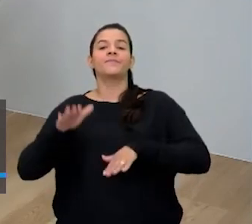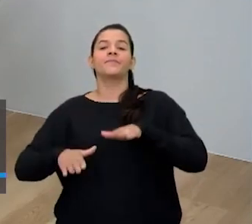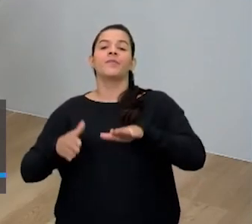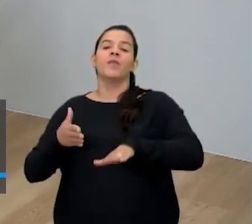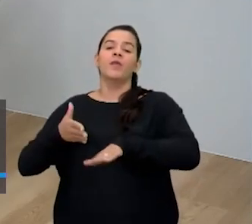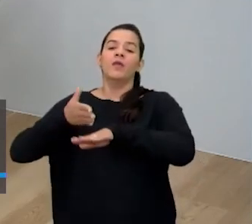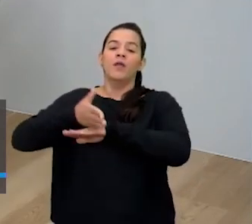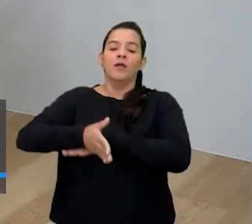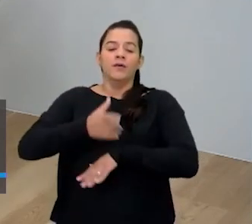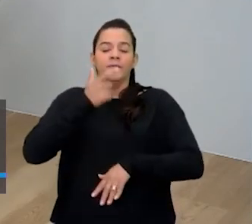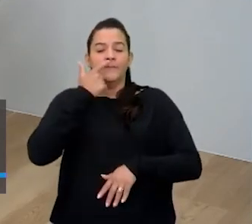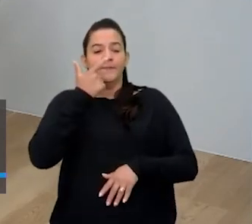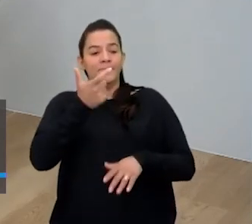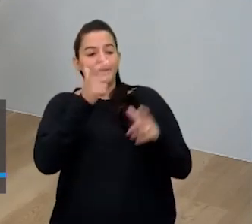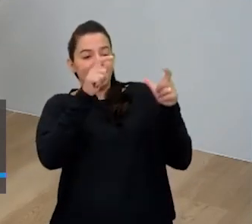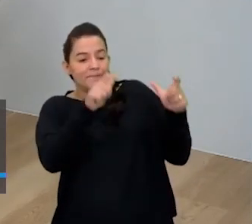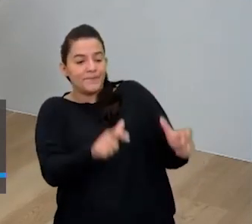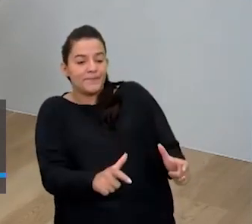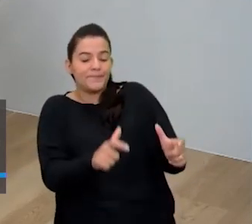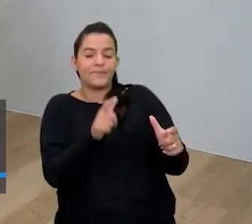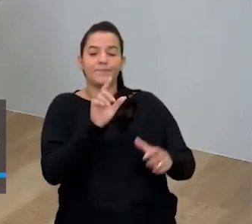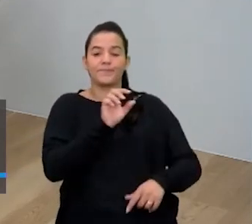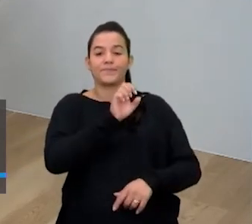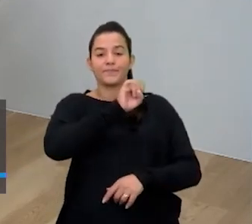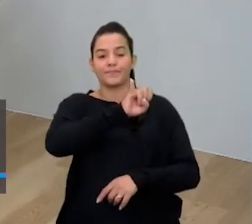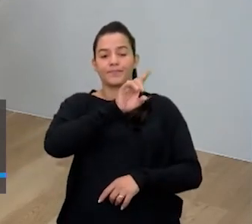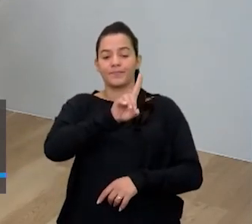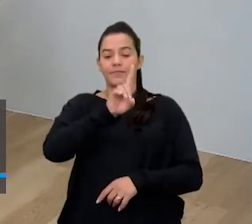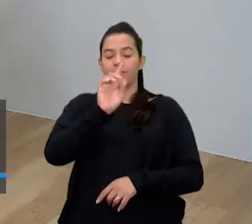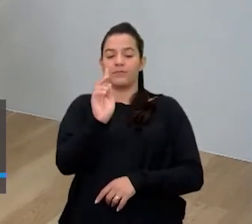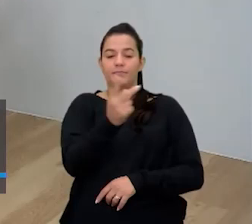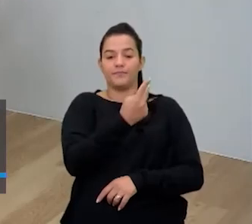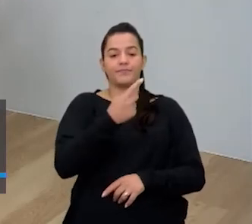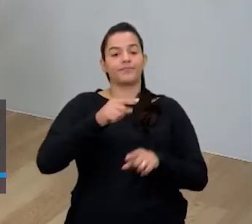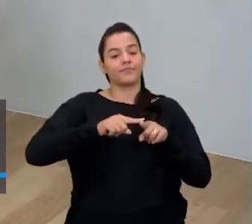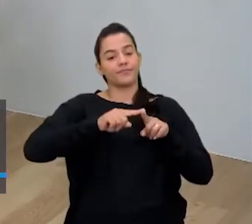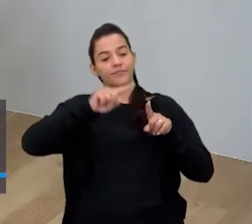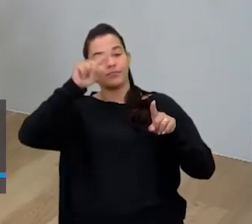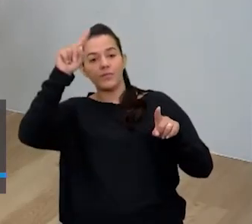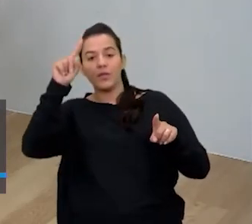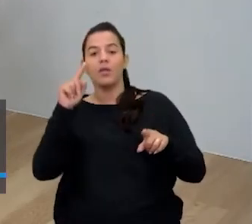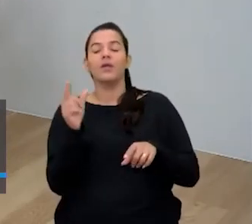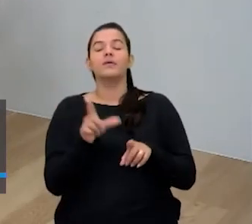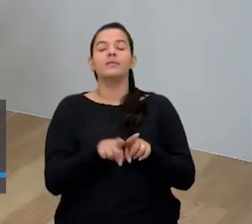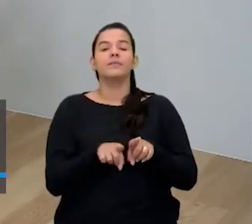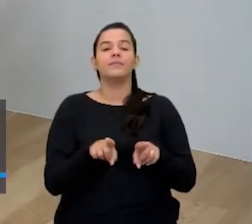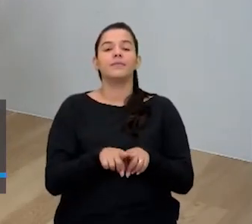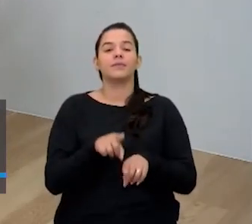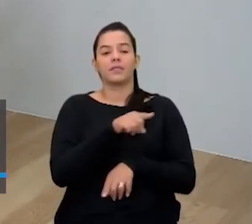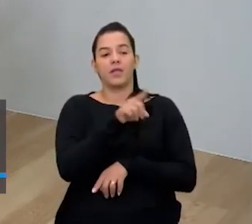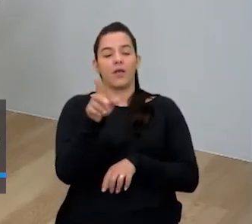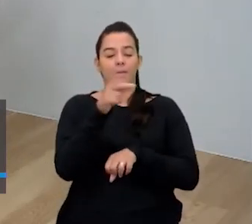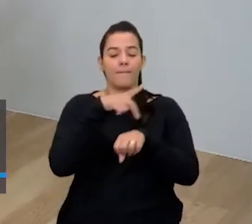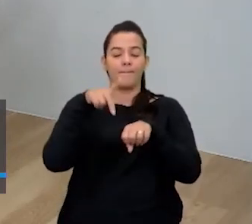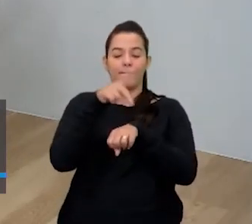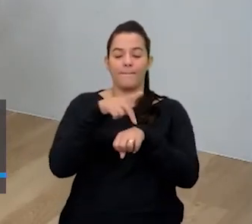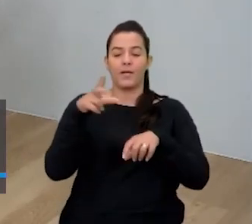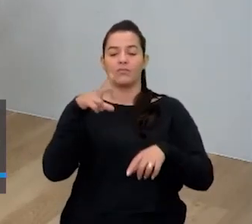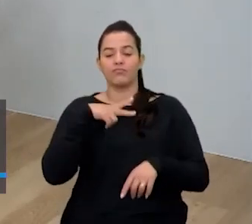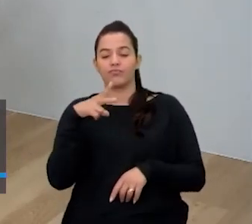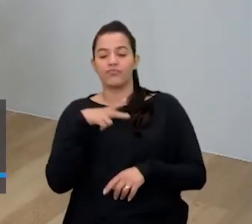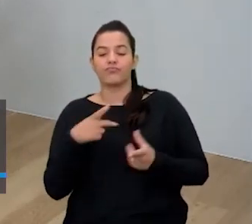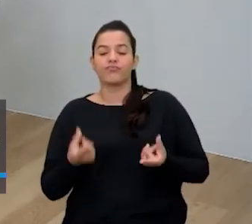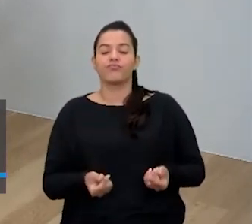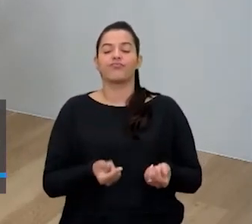num local onde o IDH é altíssimo, são países ricos, com grande proteção e